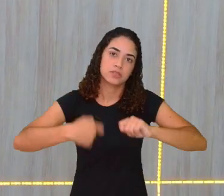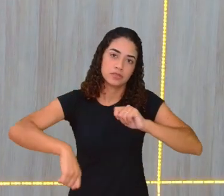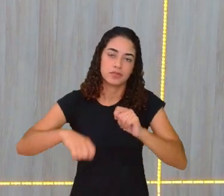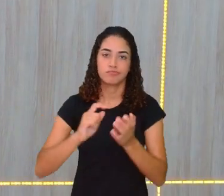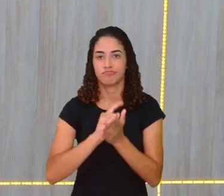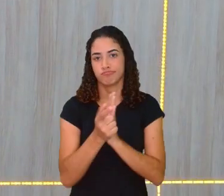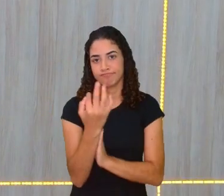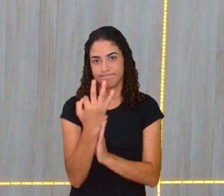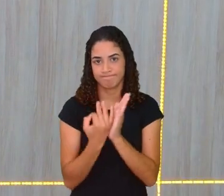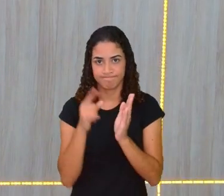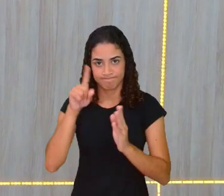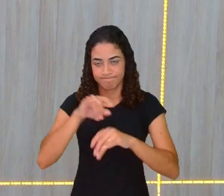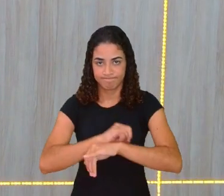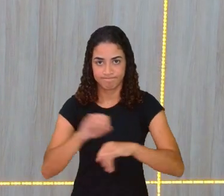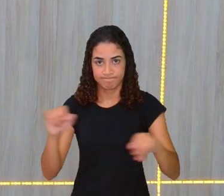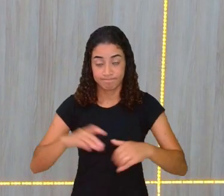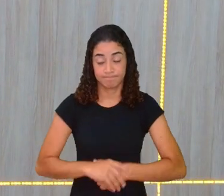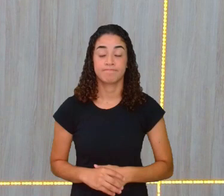notícia.